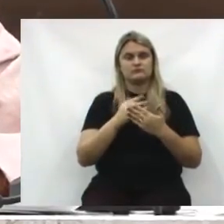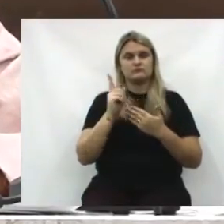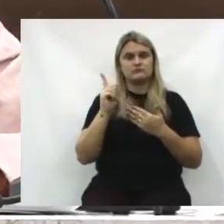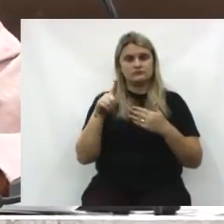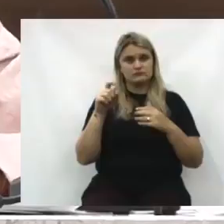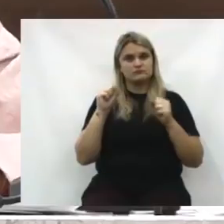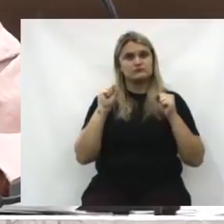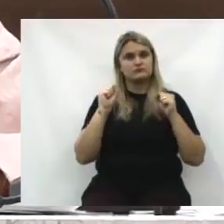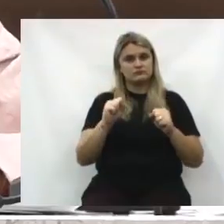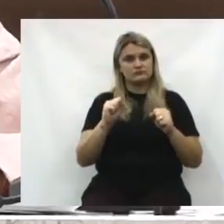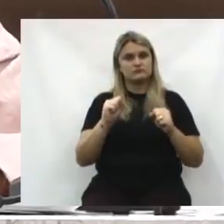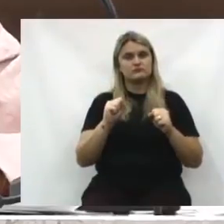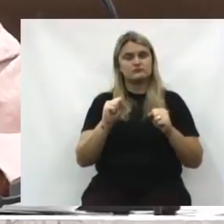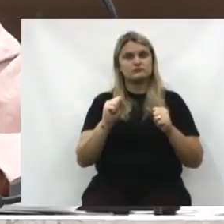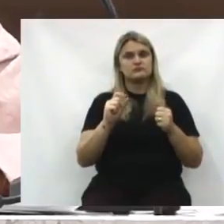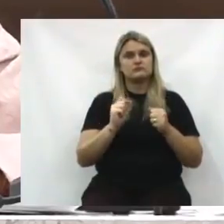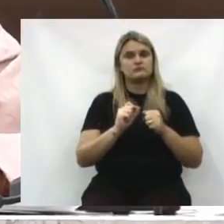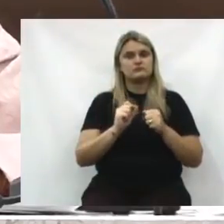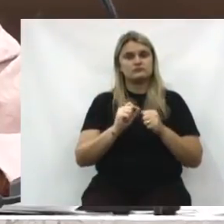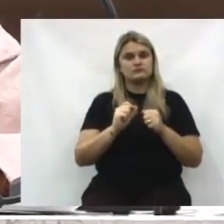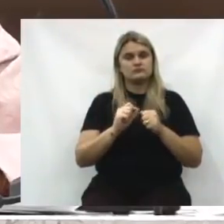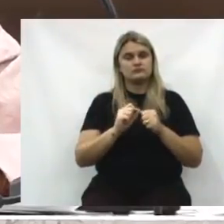educacional,